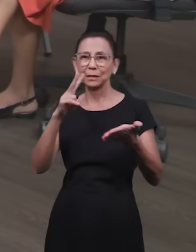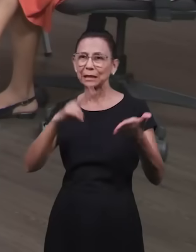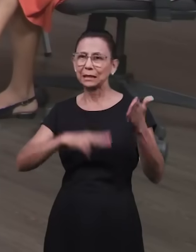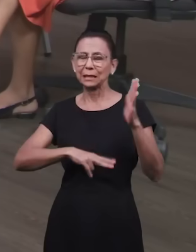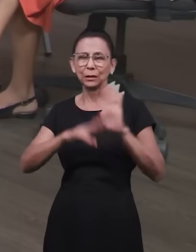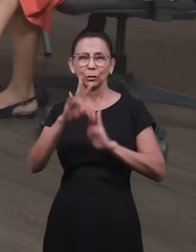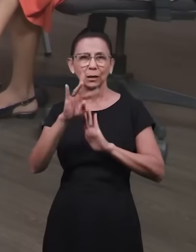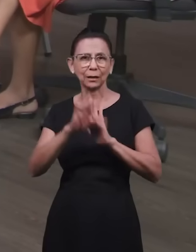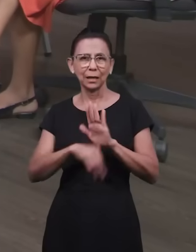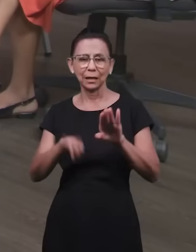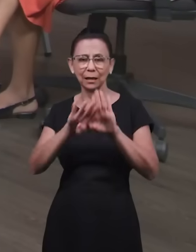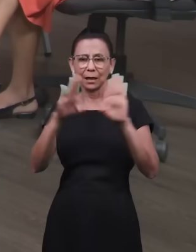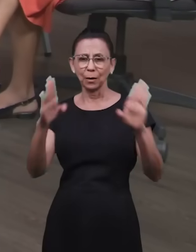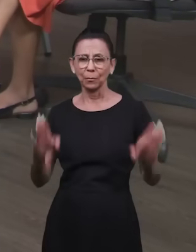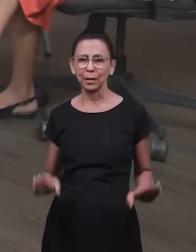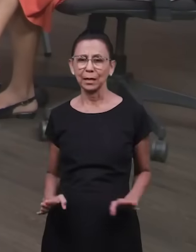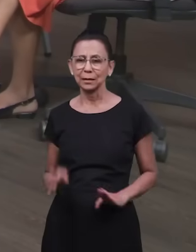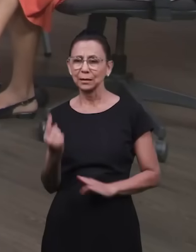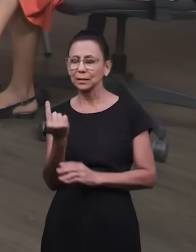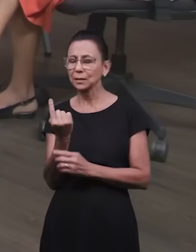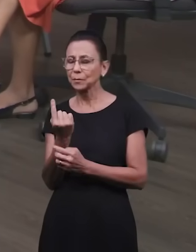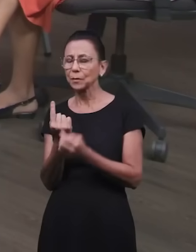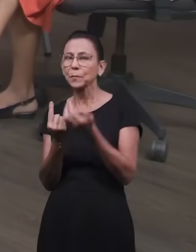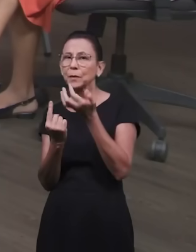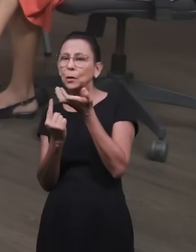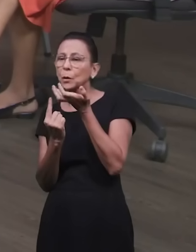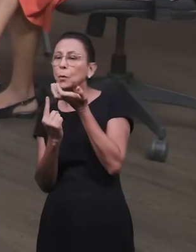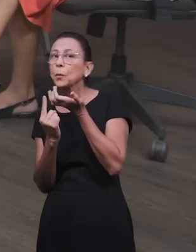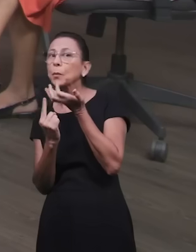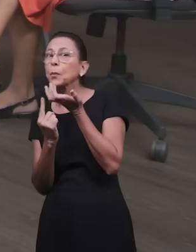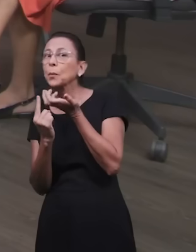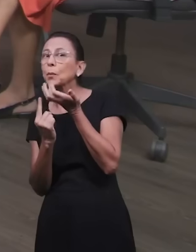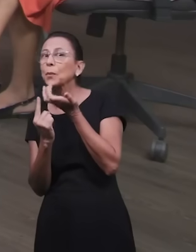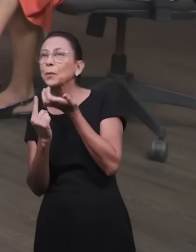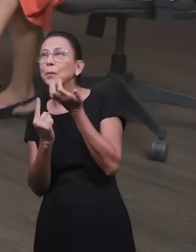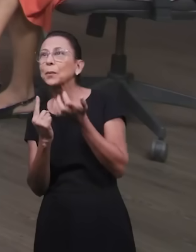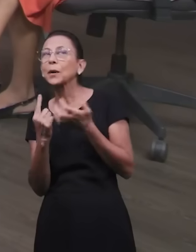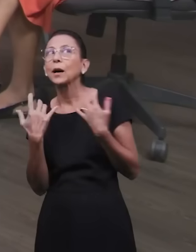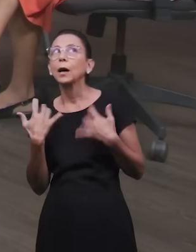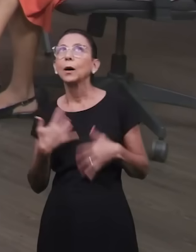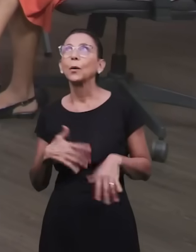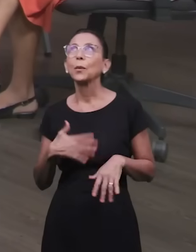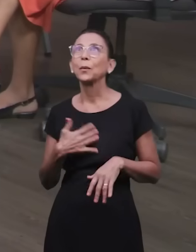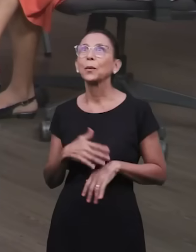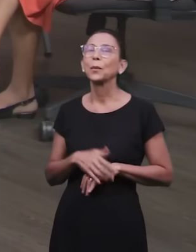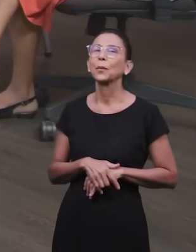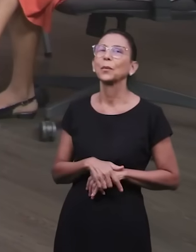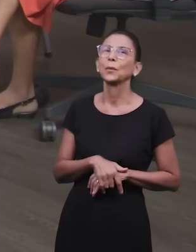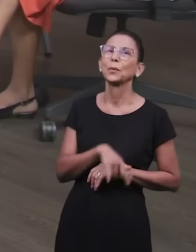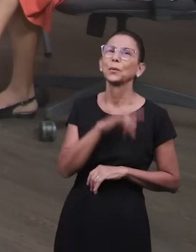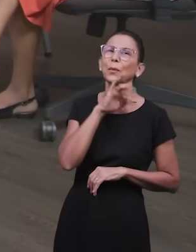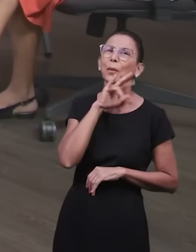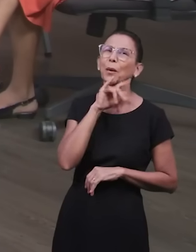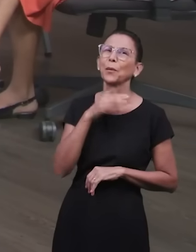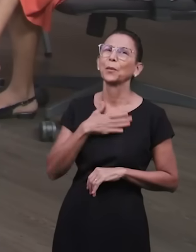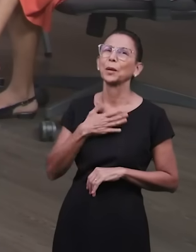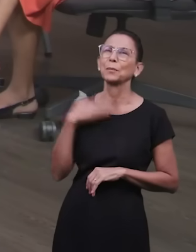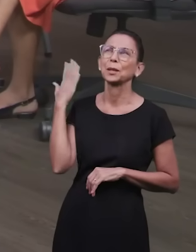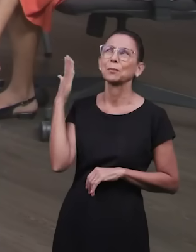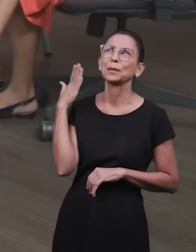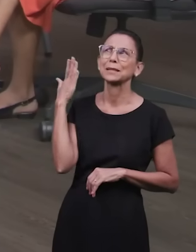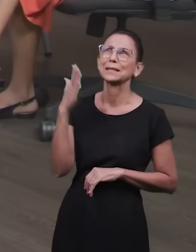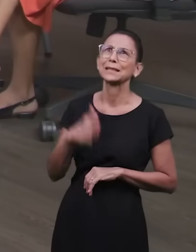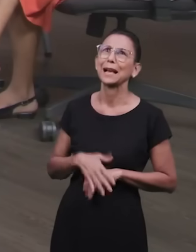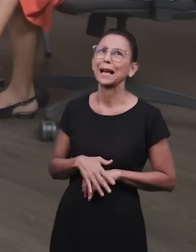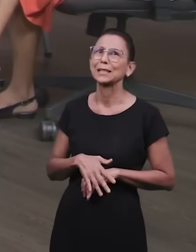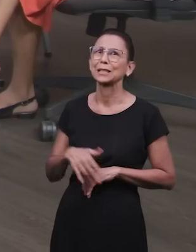só para eu ler ali o texto da Bíblia, e foi a maior bênção que eu recebi na minha vida. Faltou luz na igreja, faltou no bairro. Né? Tá tão ruim a mensagem